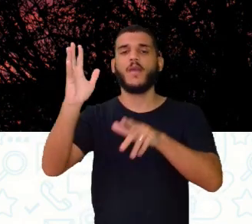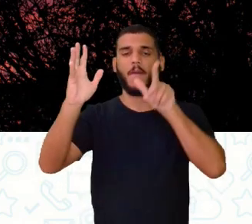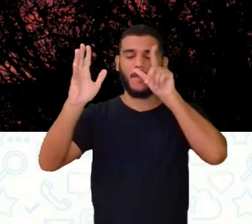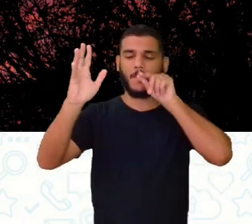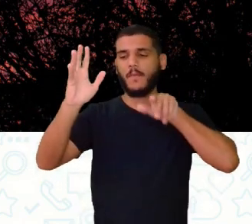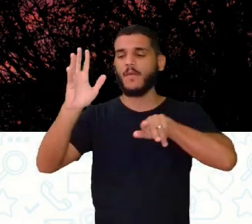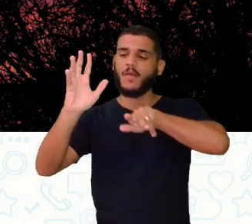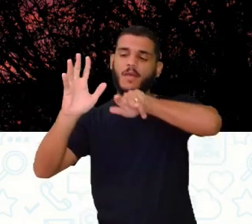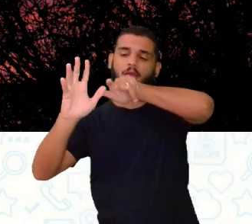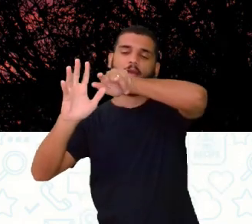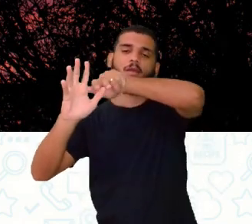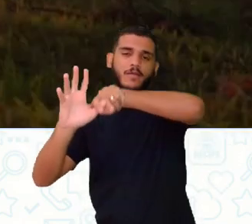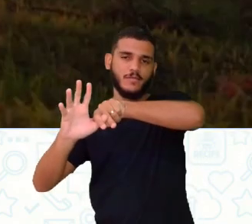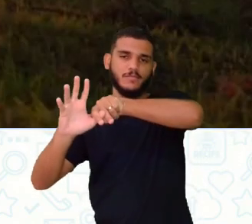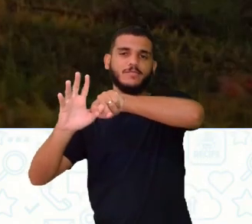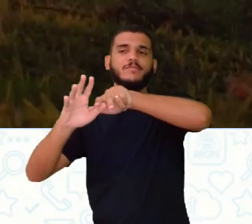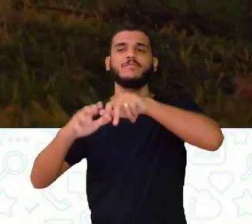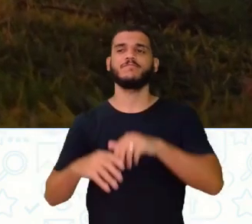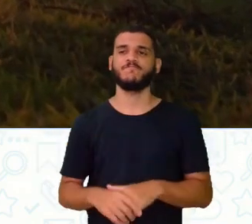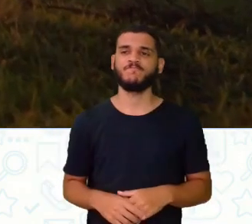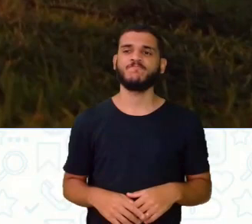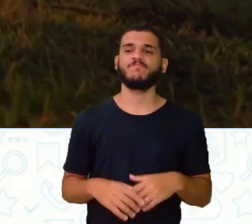Olha que lindo, pessoal.